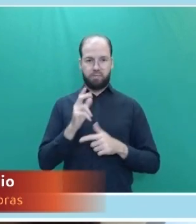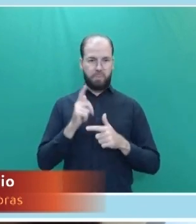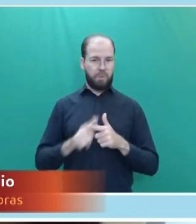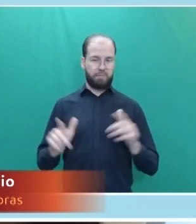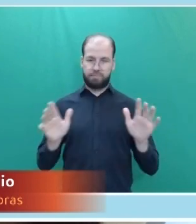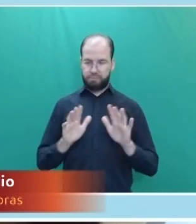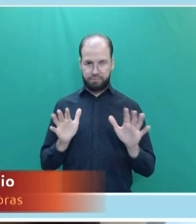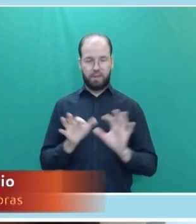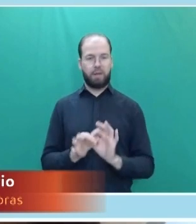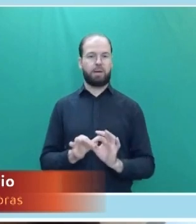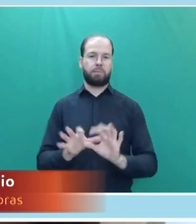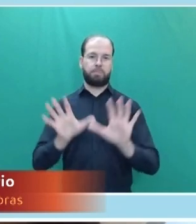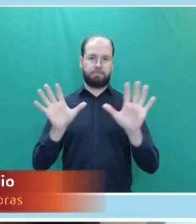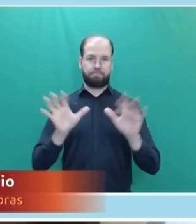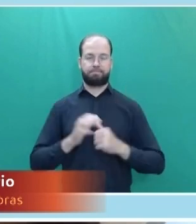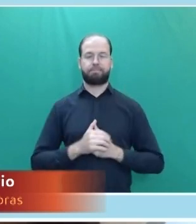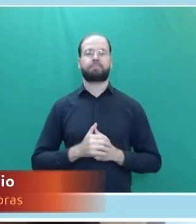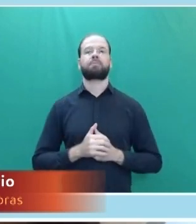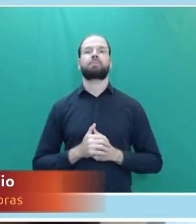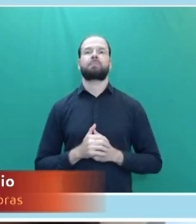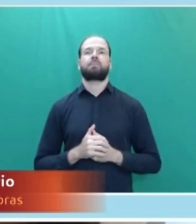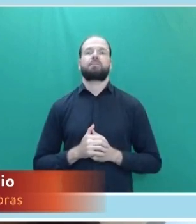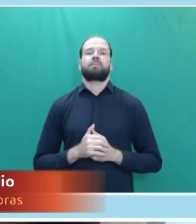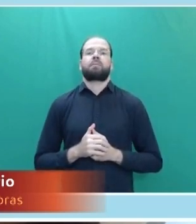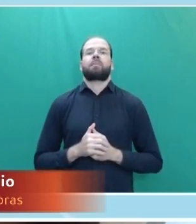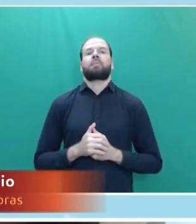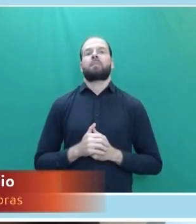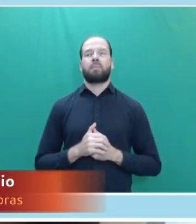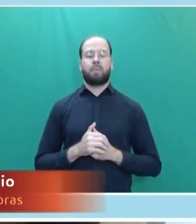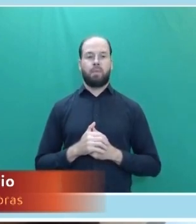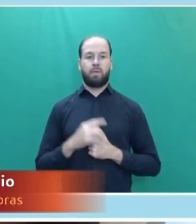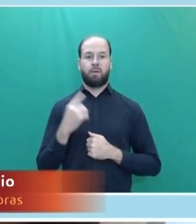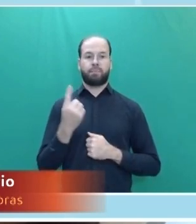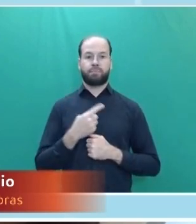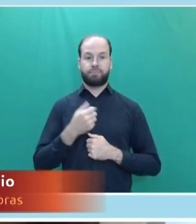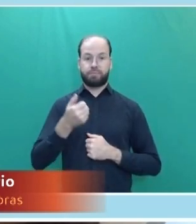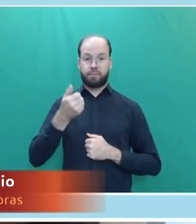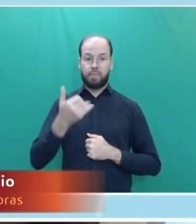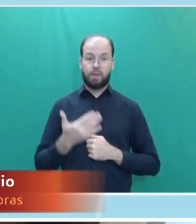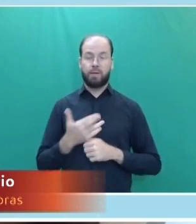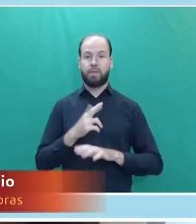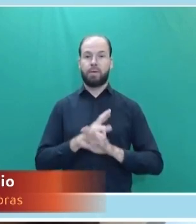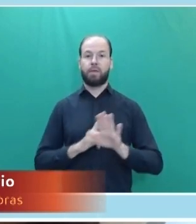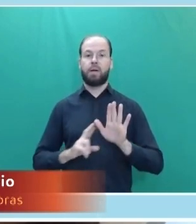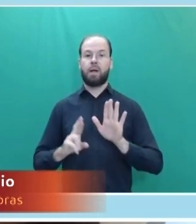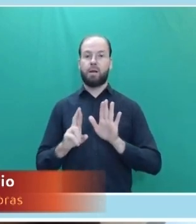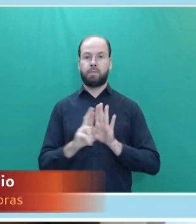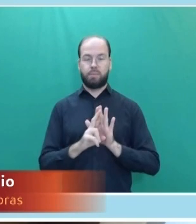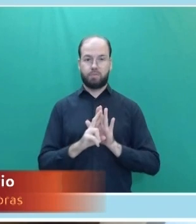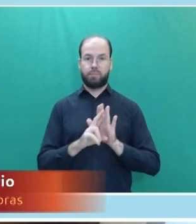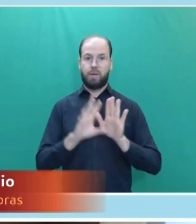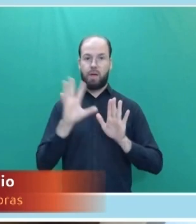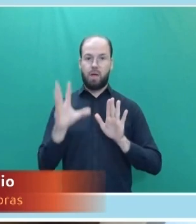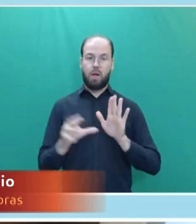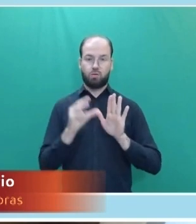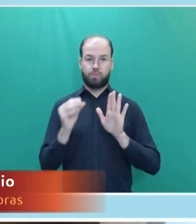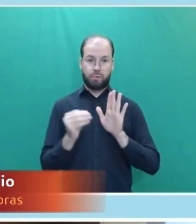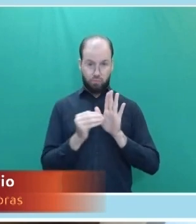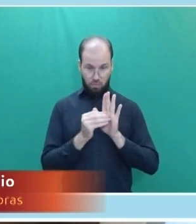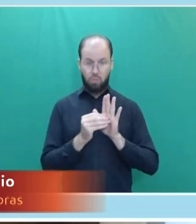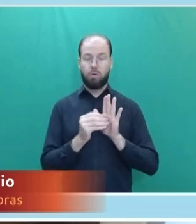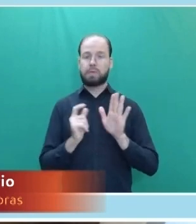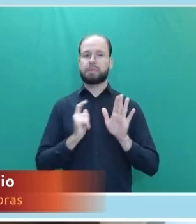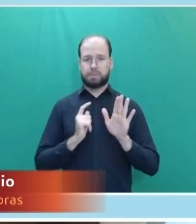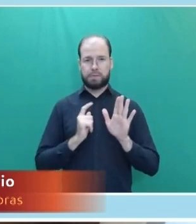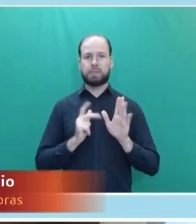aberto. Maria, quando a gente fala também, né, de representação, de audiovisual, há sempre uma